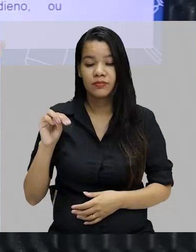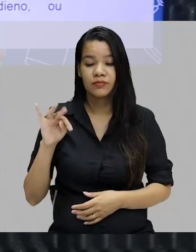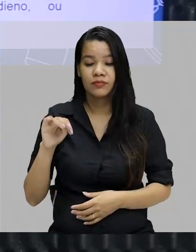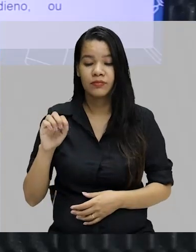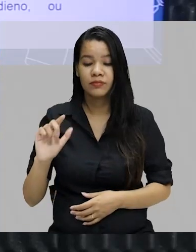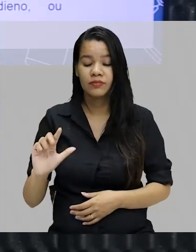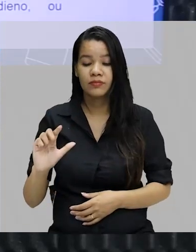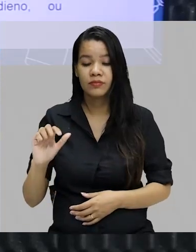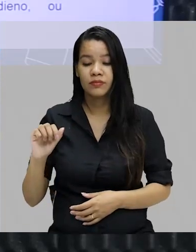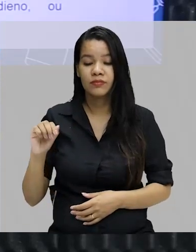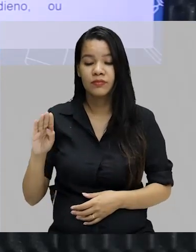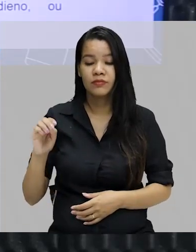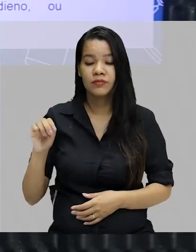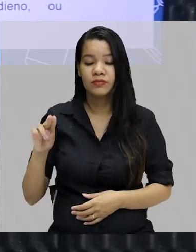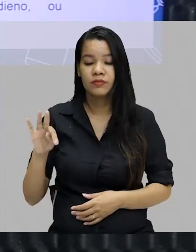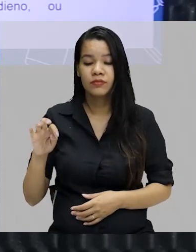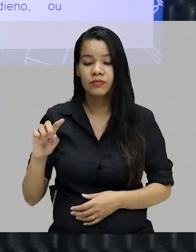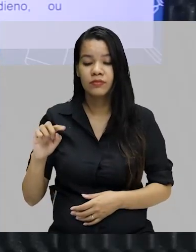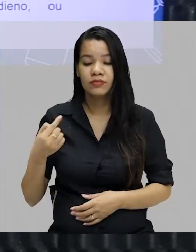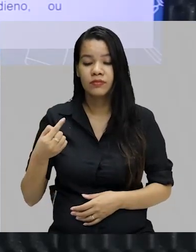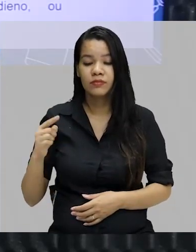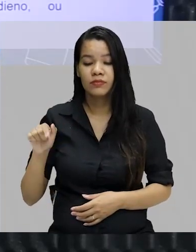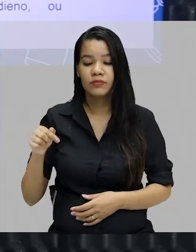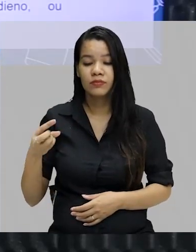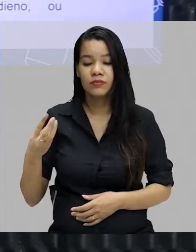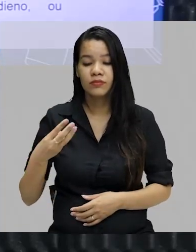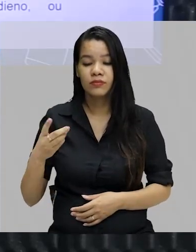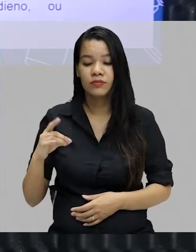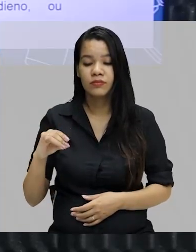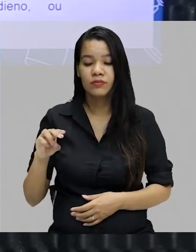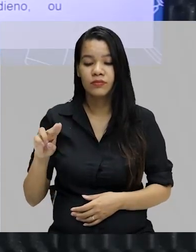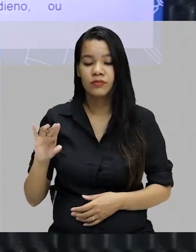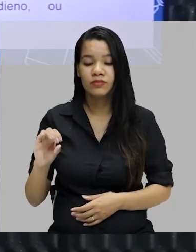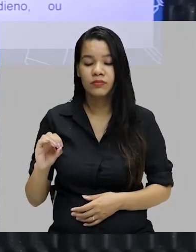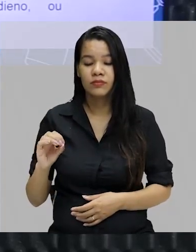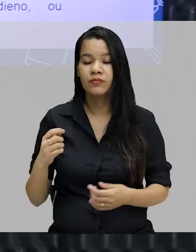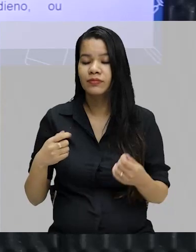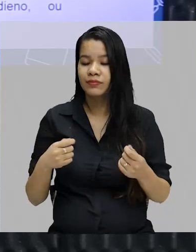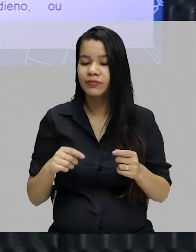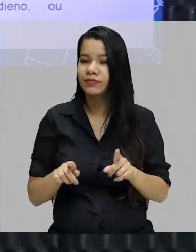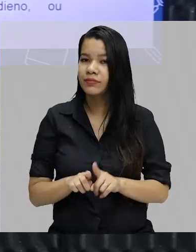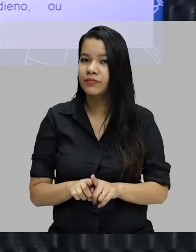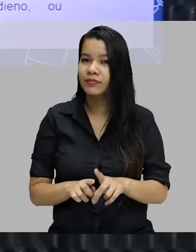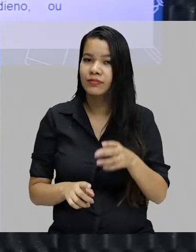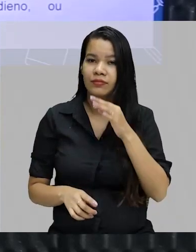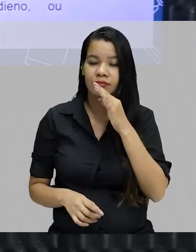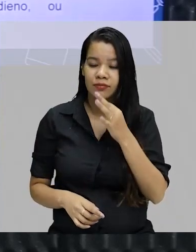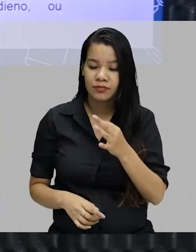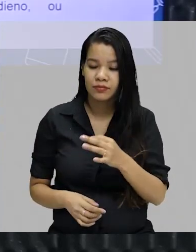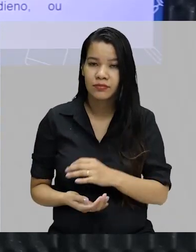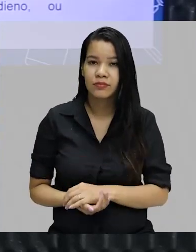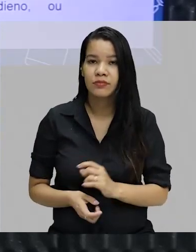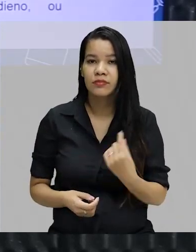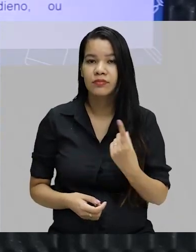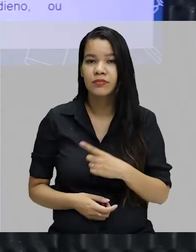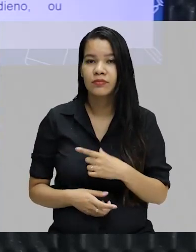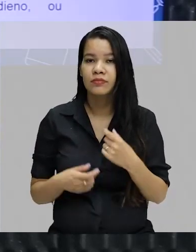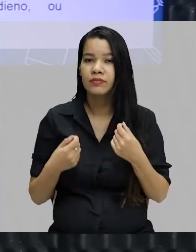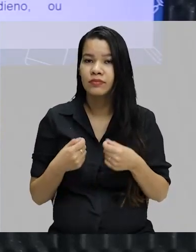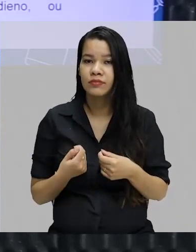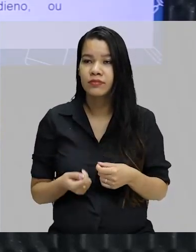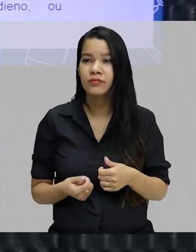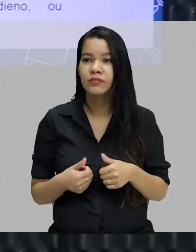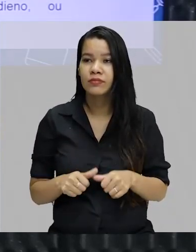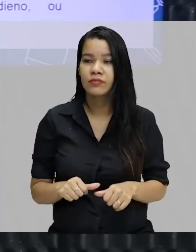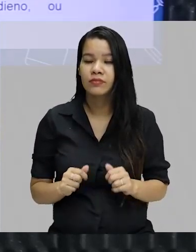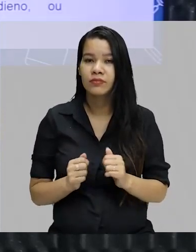but 1,3-dieno. Eu não posso deixar de mencionar que a gente precisa, né, estar com